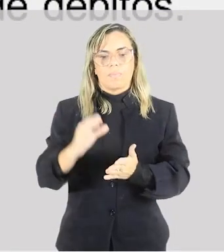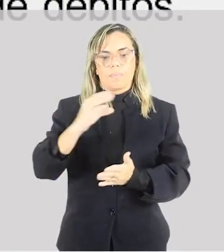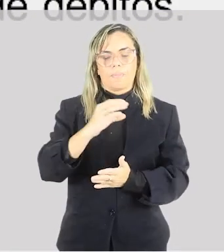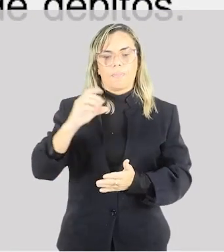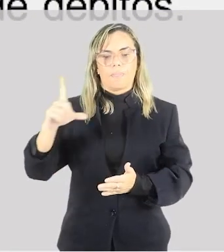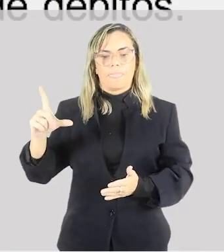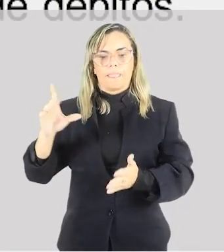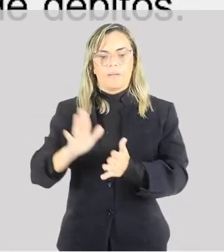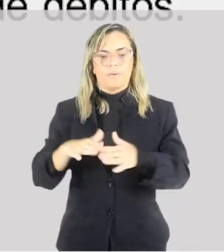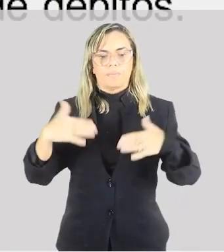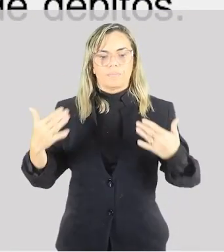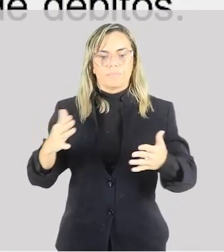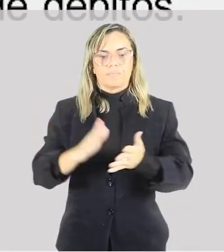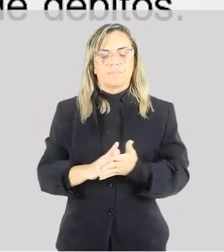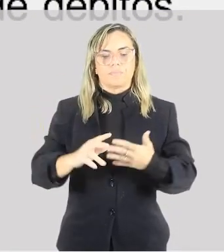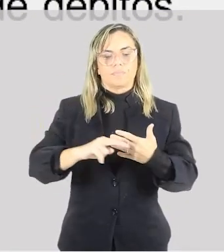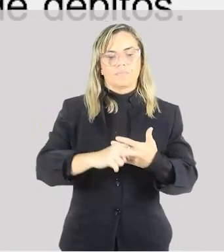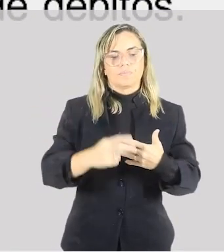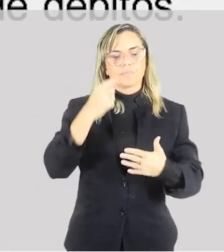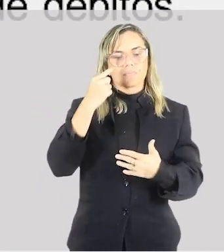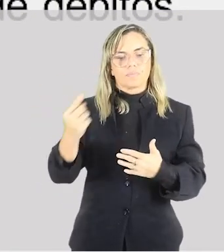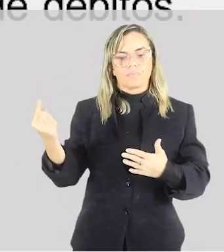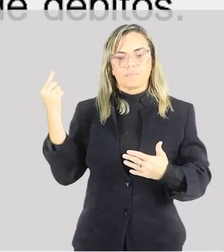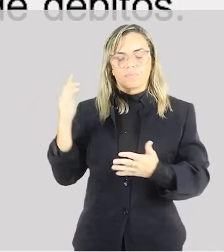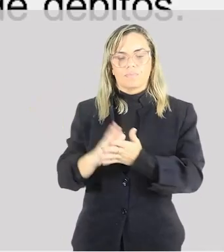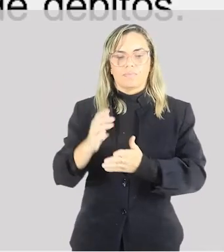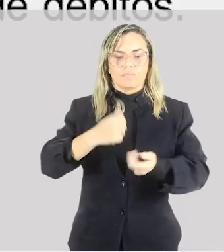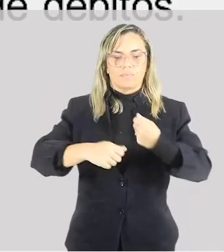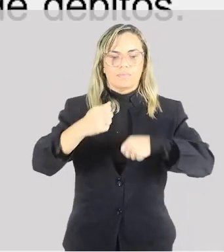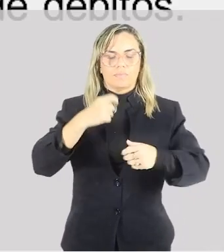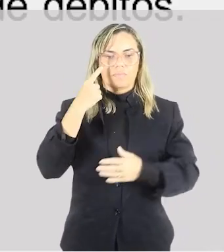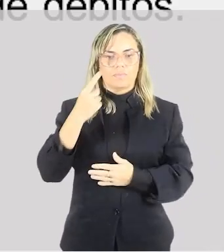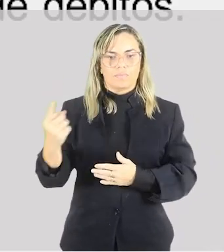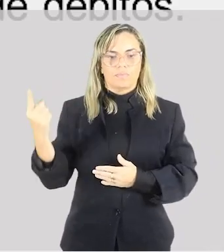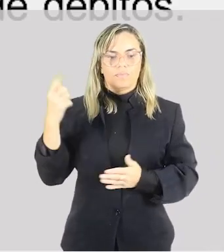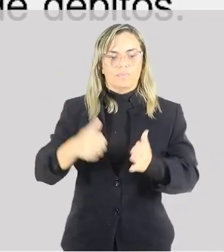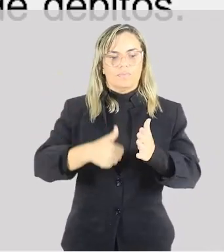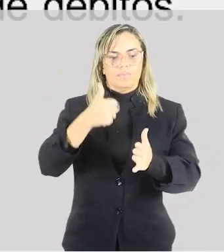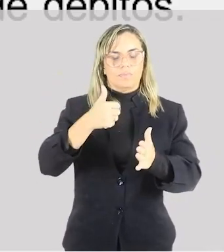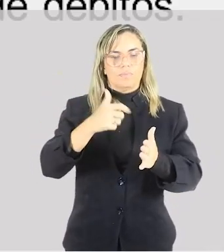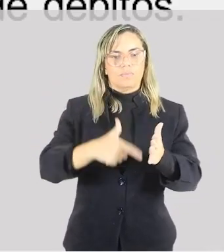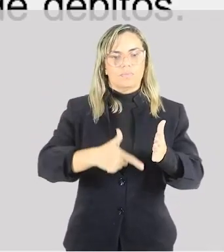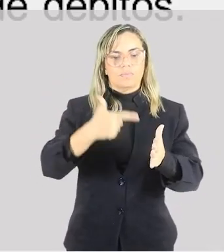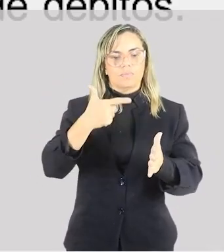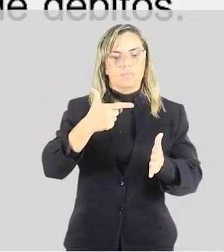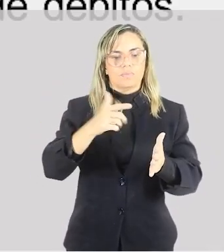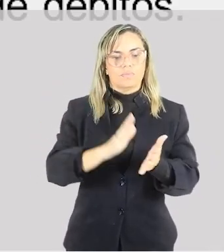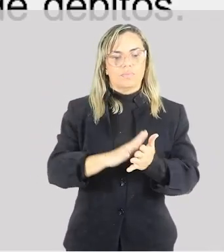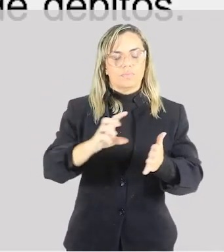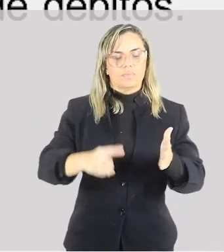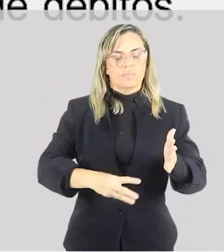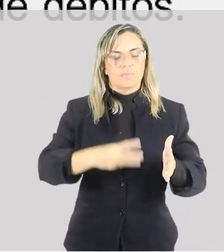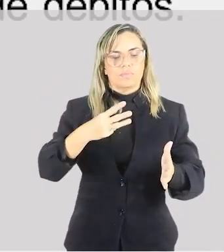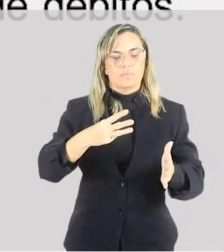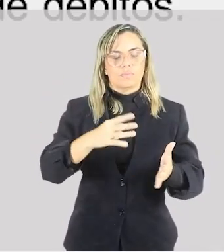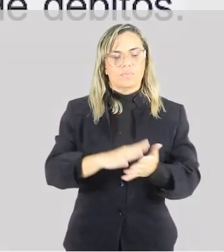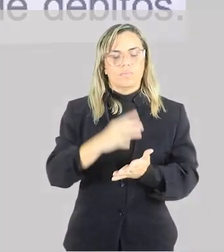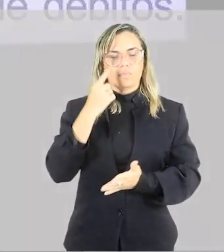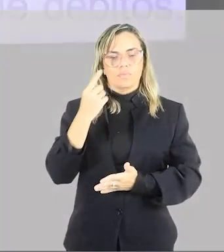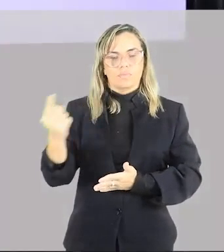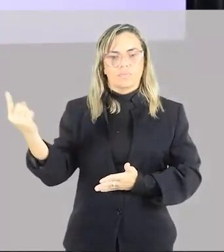quanto aos efeitos do ato administrativo. Eu tenho os atos constitutivos, os atos declaratórios e os